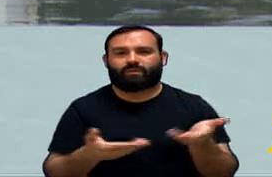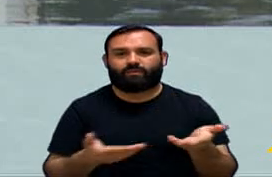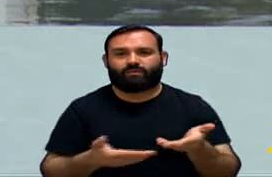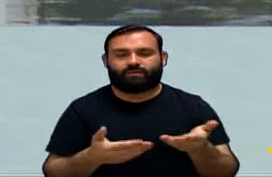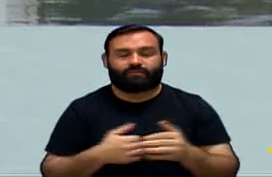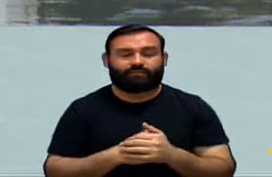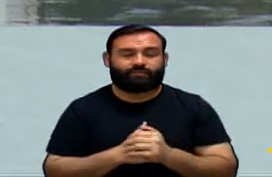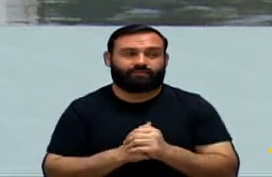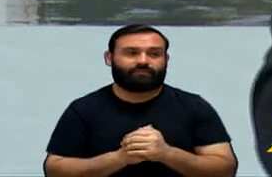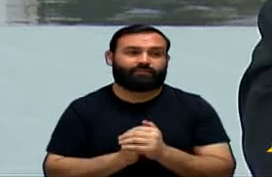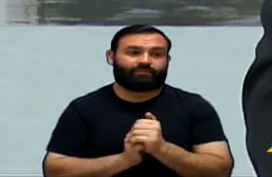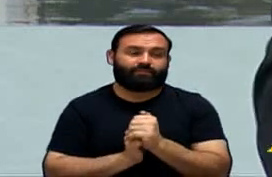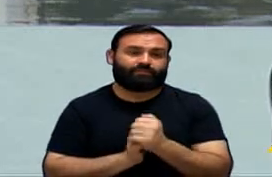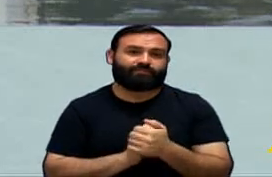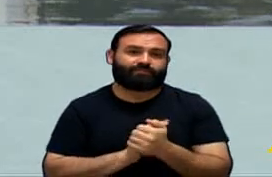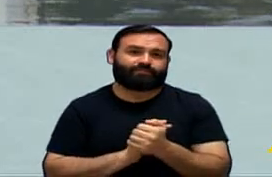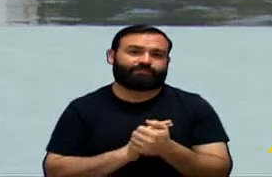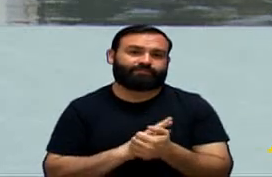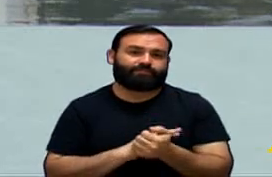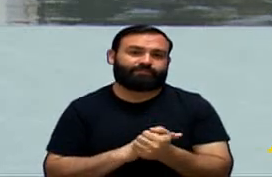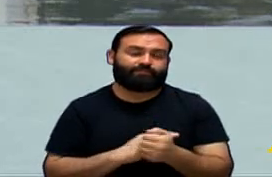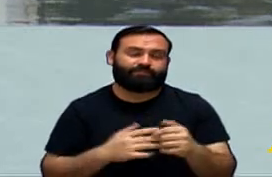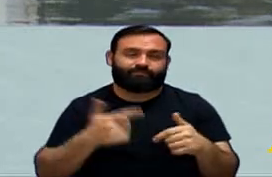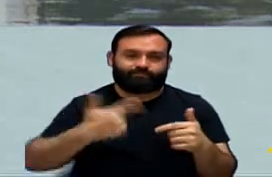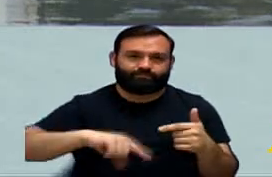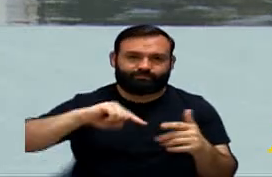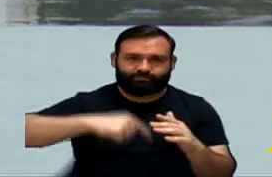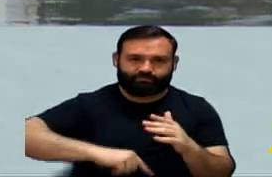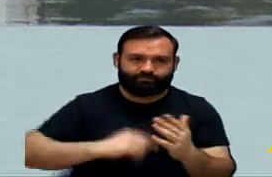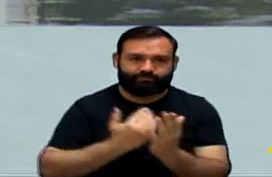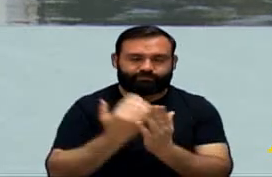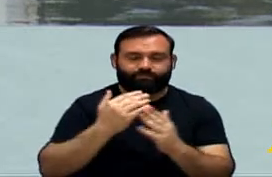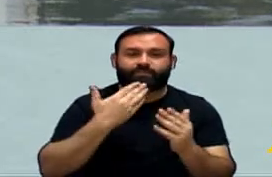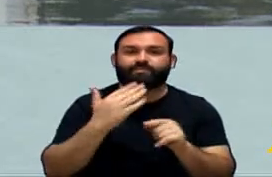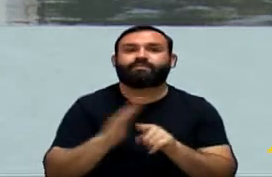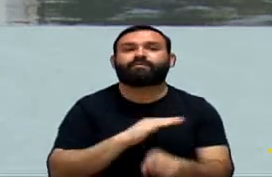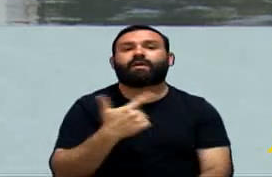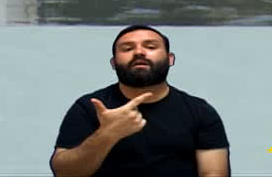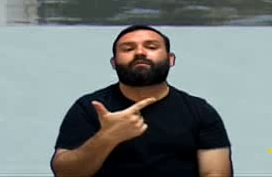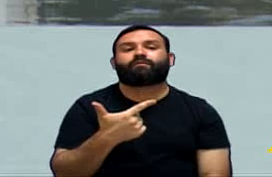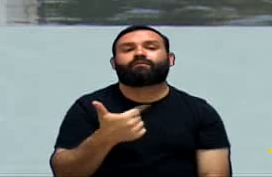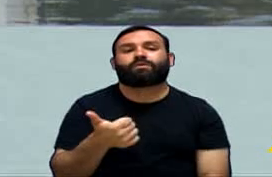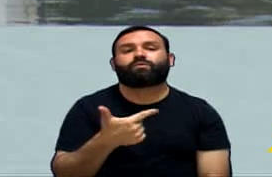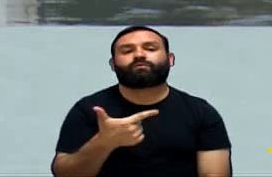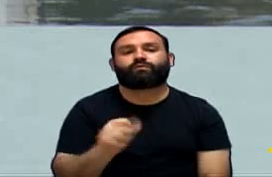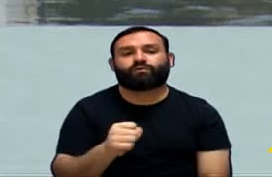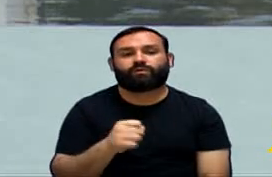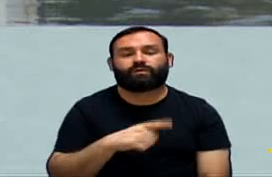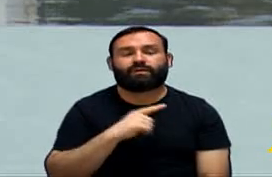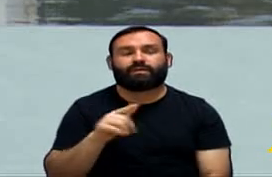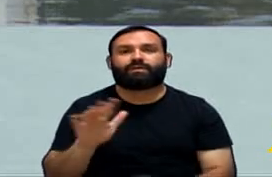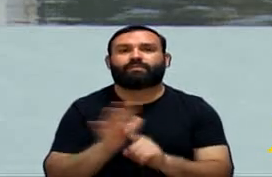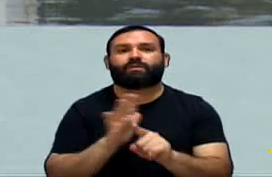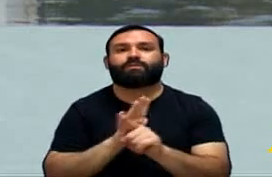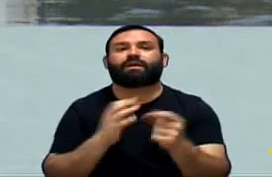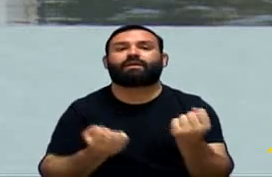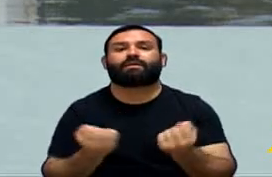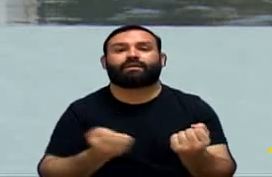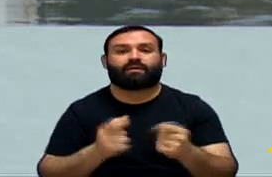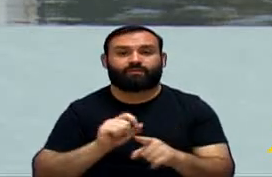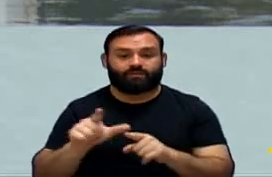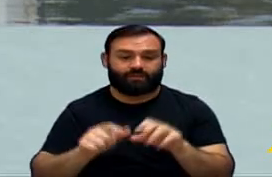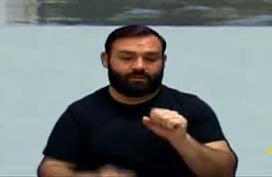informação anterior agora senhor presidente adentrando na questão desse requerimento 2128 que requere informações sobre veículos locados pela